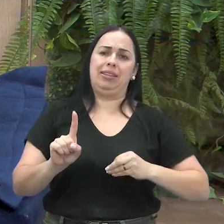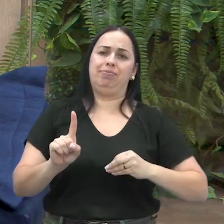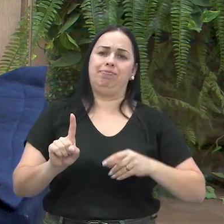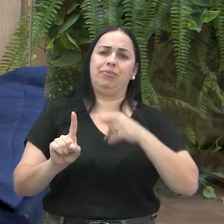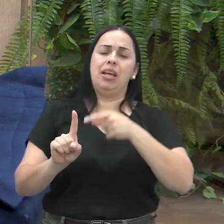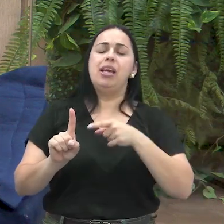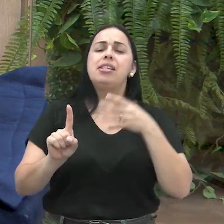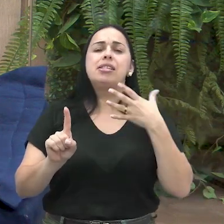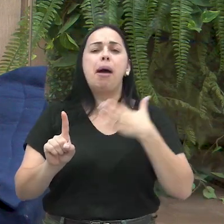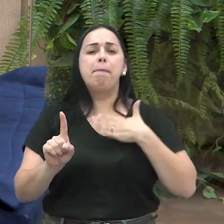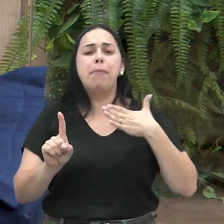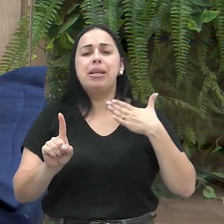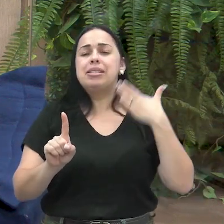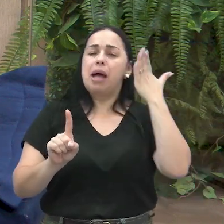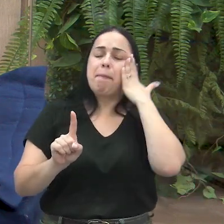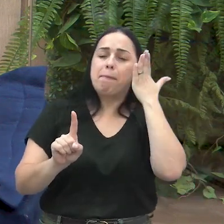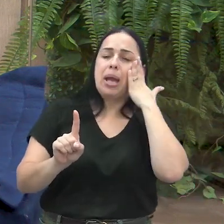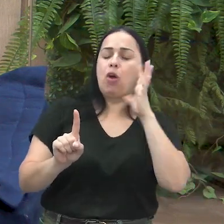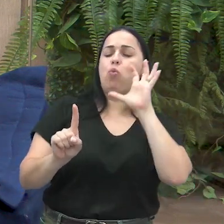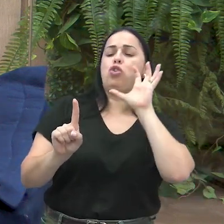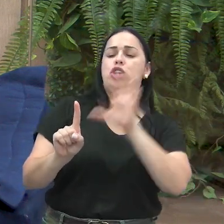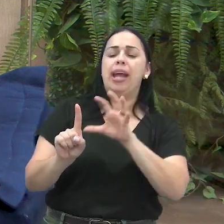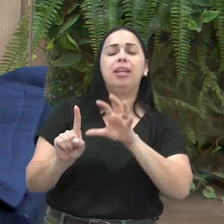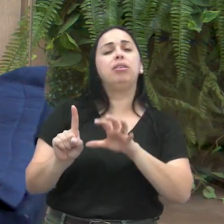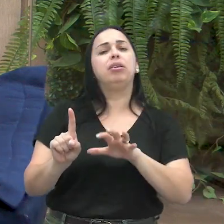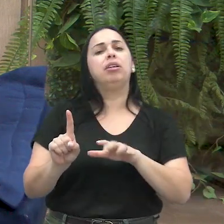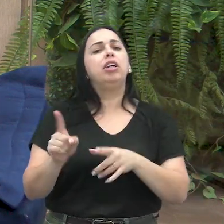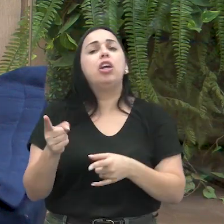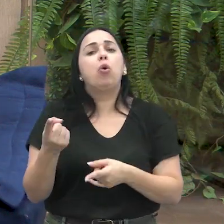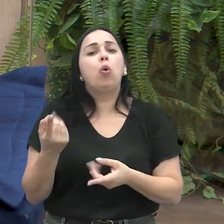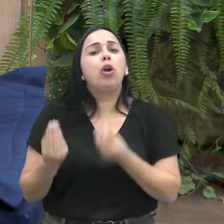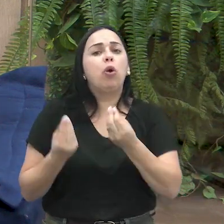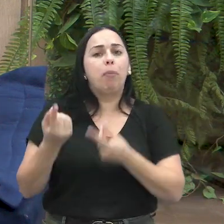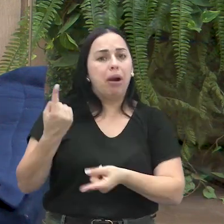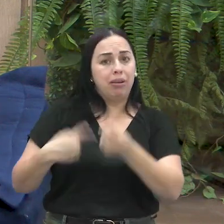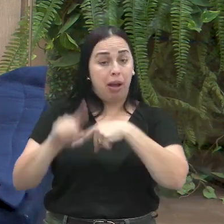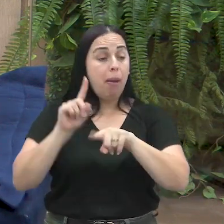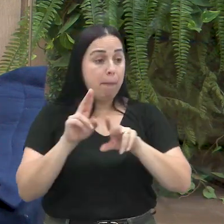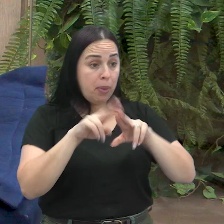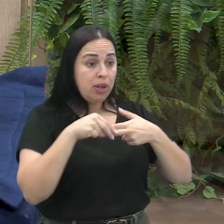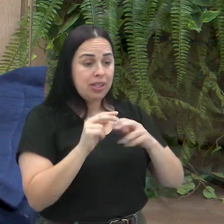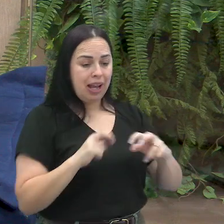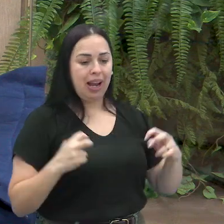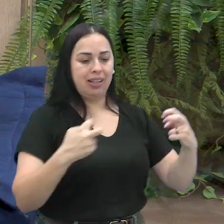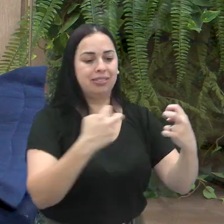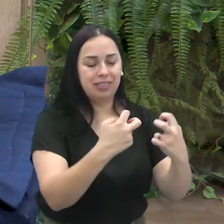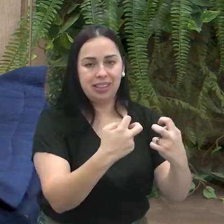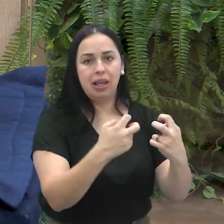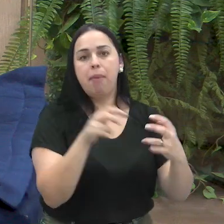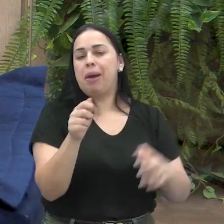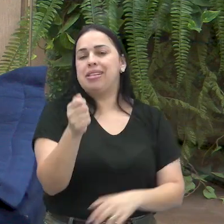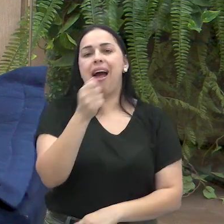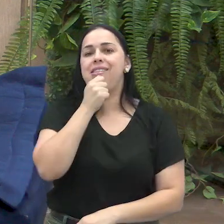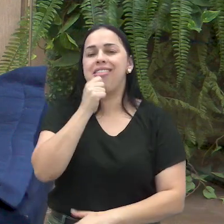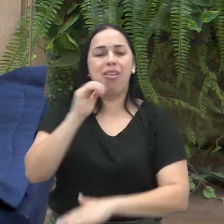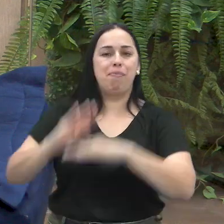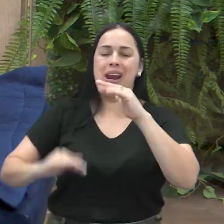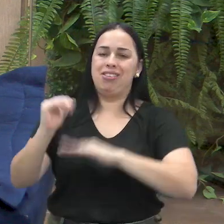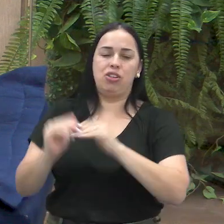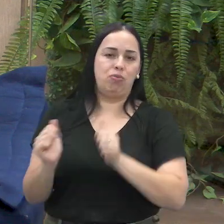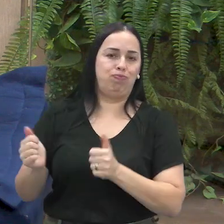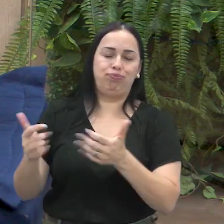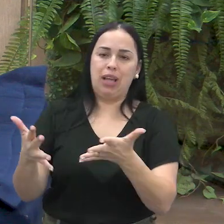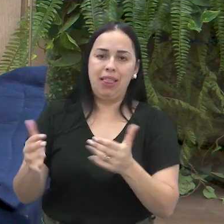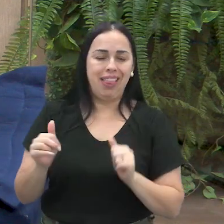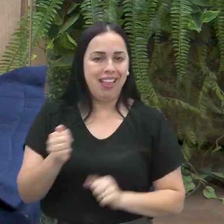que é o direcionamento, a melhor maneira que aquela criança vai evoluir. E a roda de conversa é uma lei, a gente sabe que não é colocado em prática ainda em